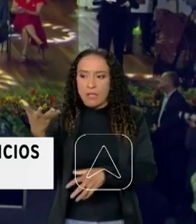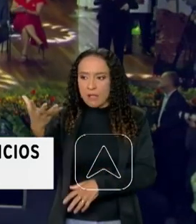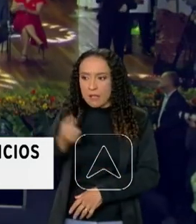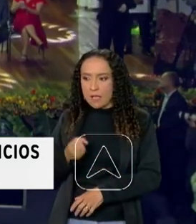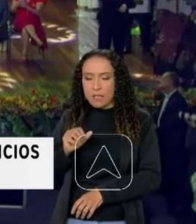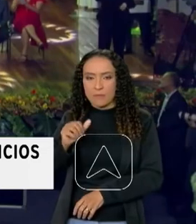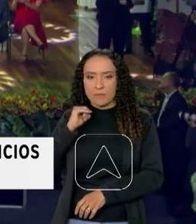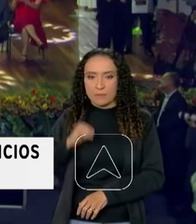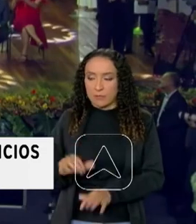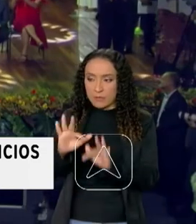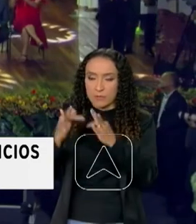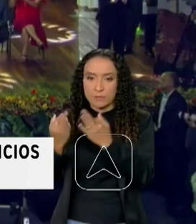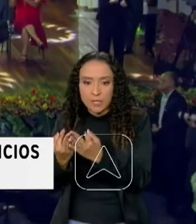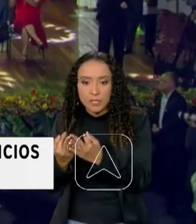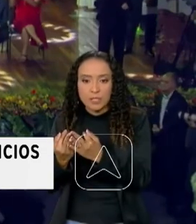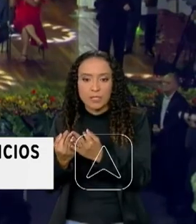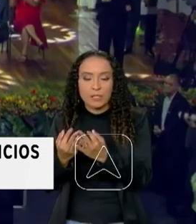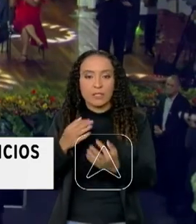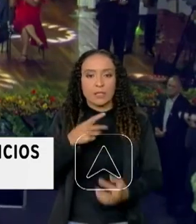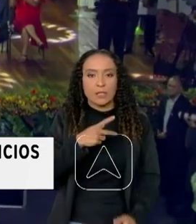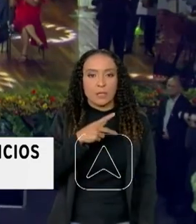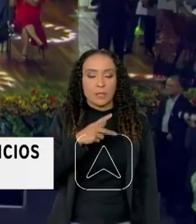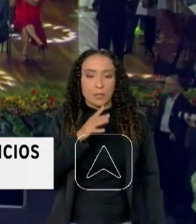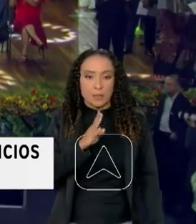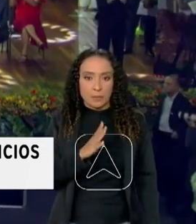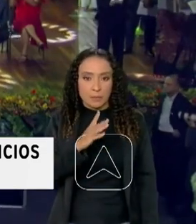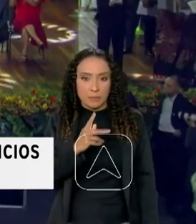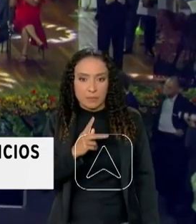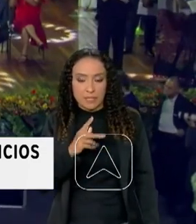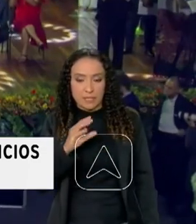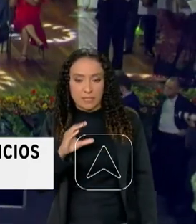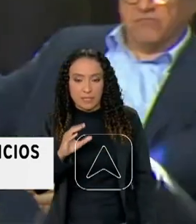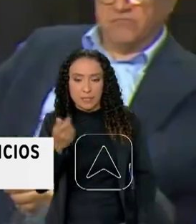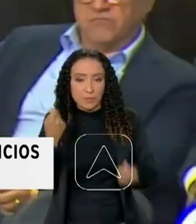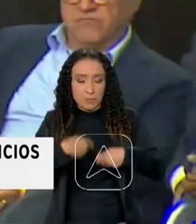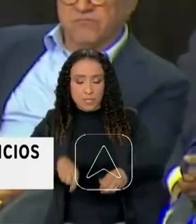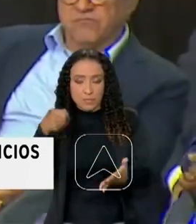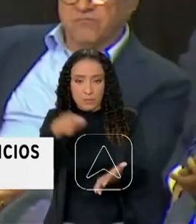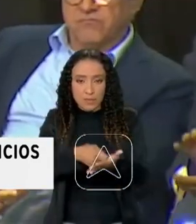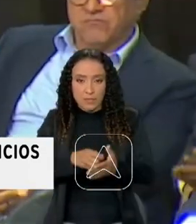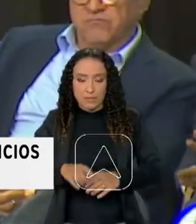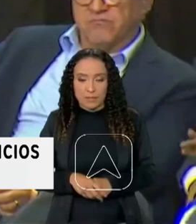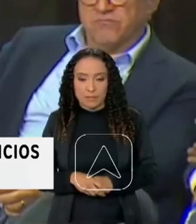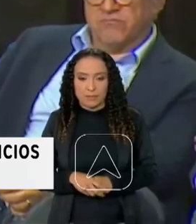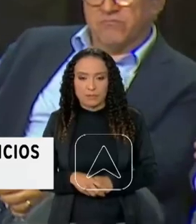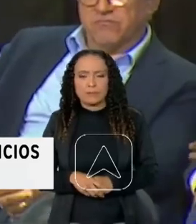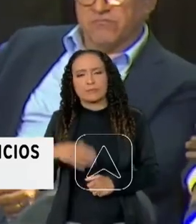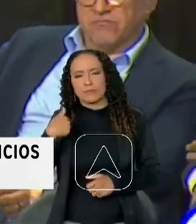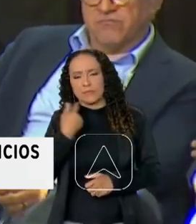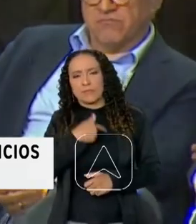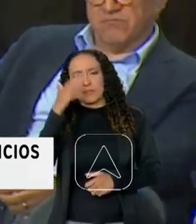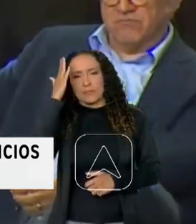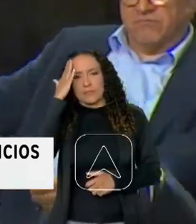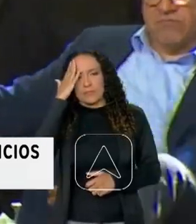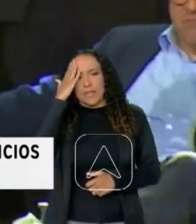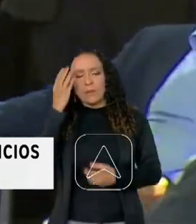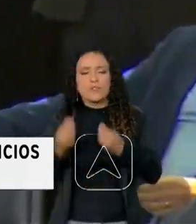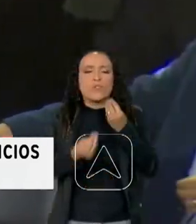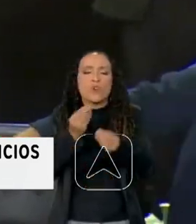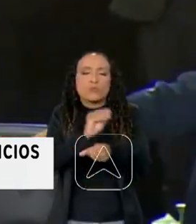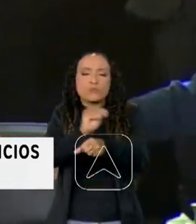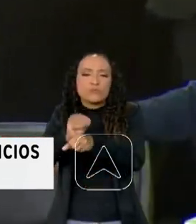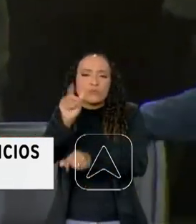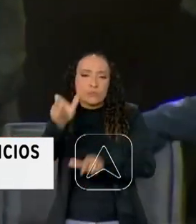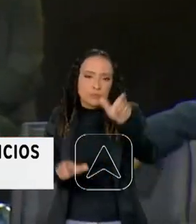bolsa família e BPC não precisam pagar a gente sabe como é que a gente vai cuidar